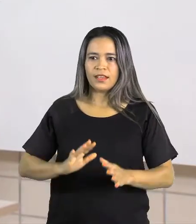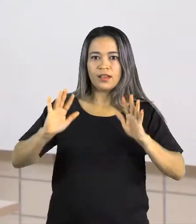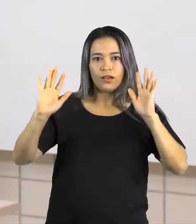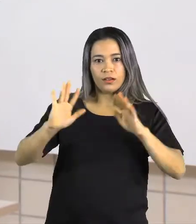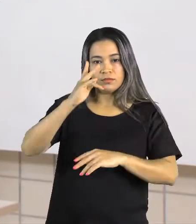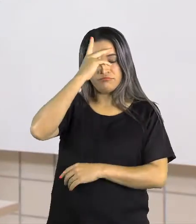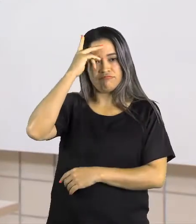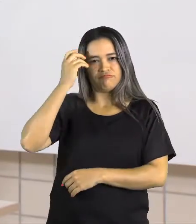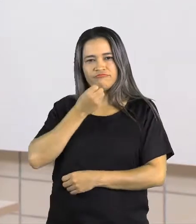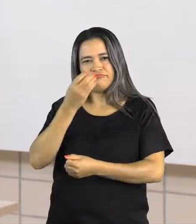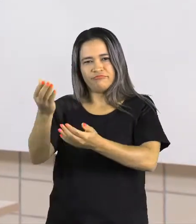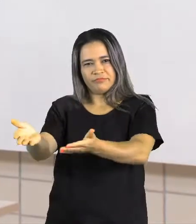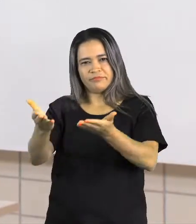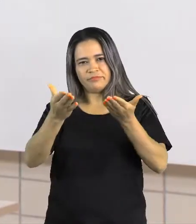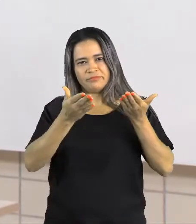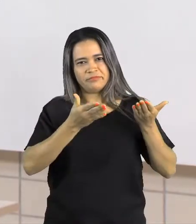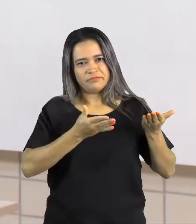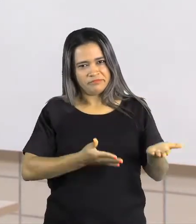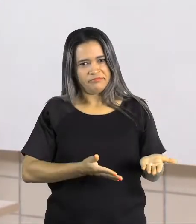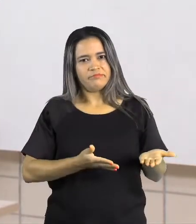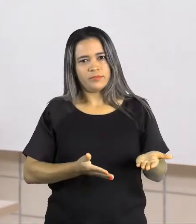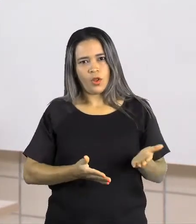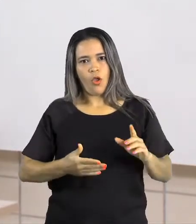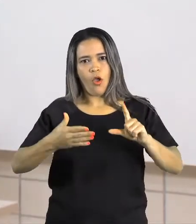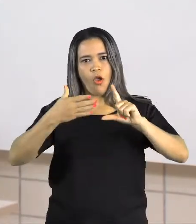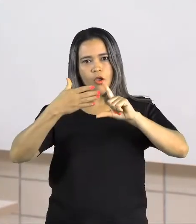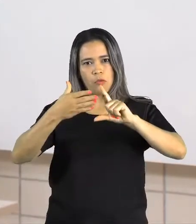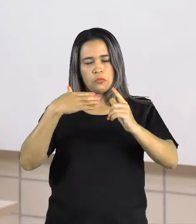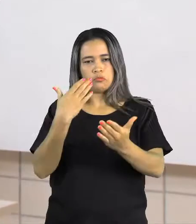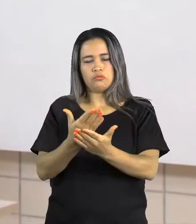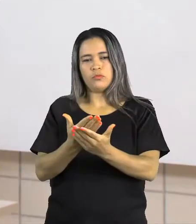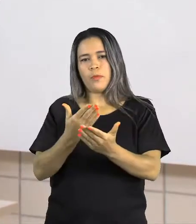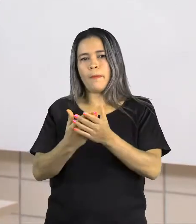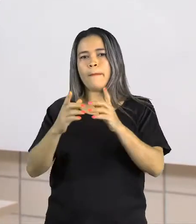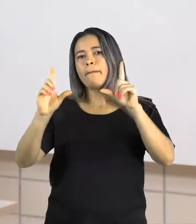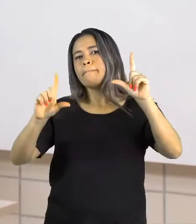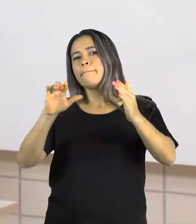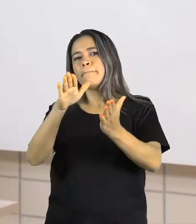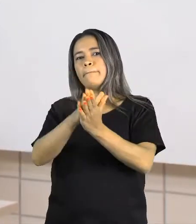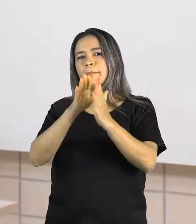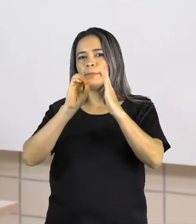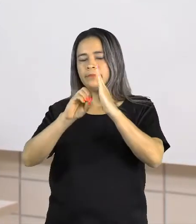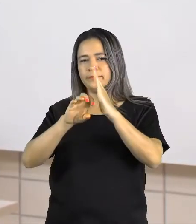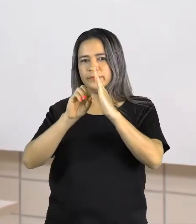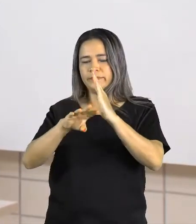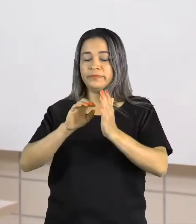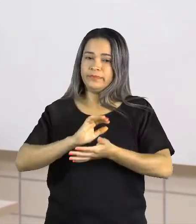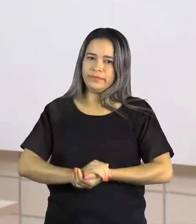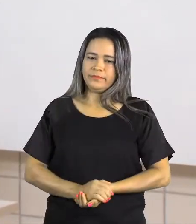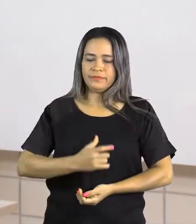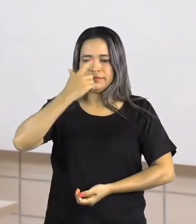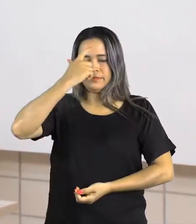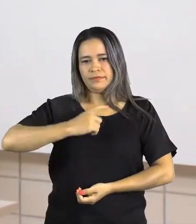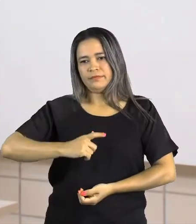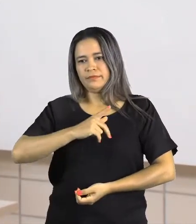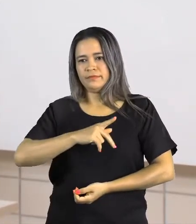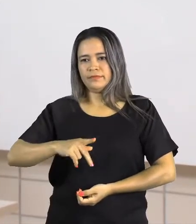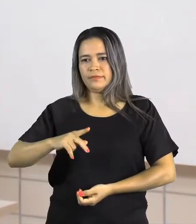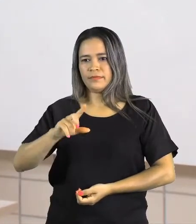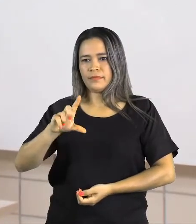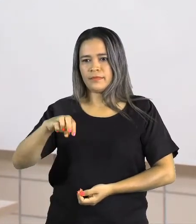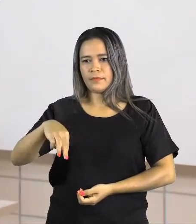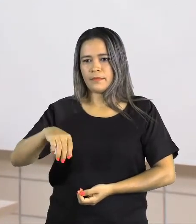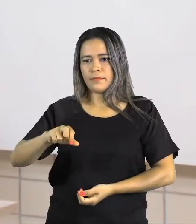Olá, pessoal! Sejam todos bem-vindos ao nosso canal de estudos Palmas Home School. Eu sou a professora